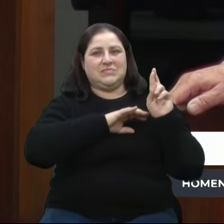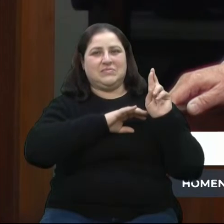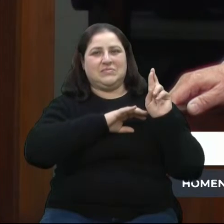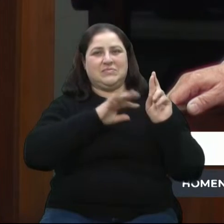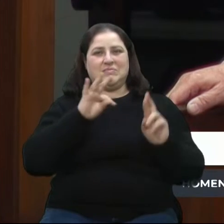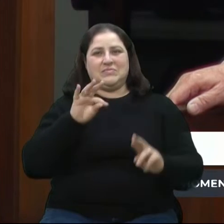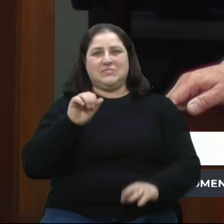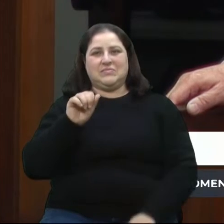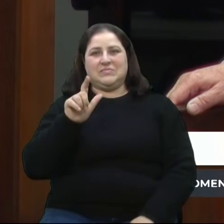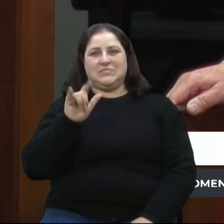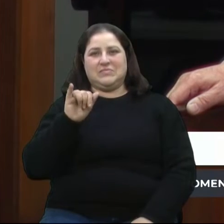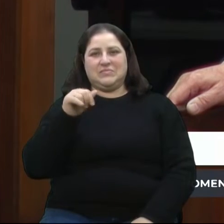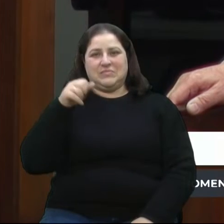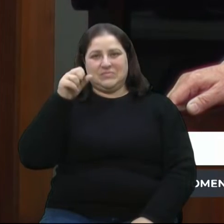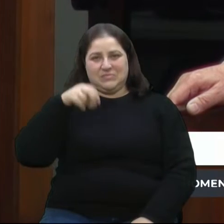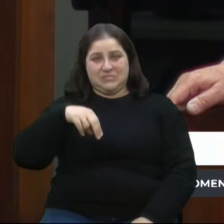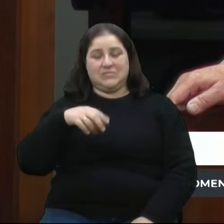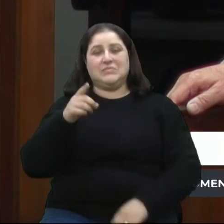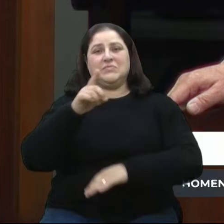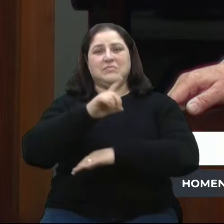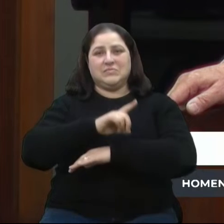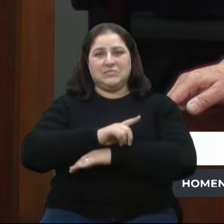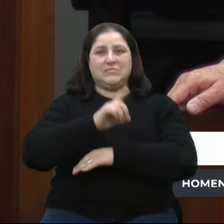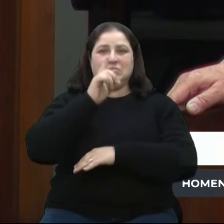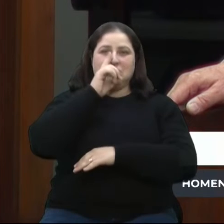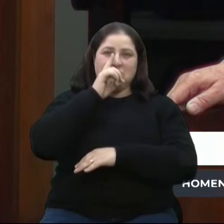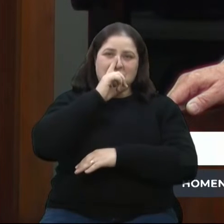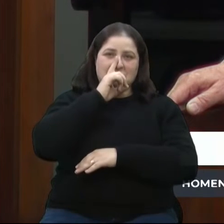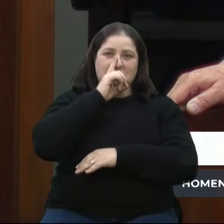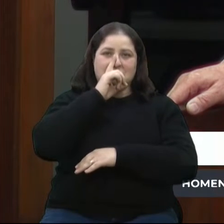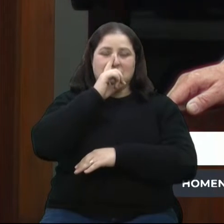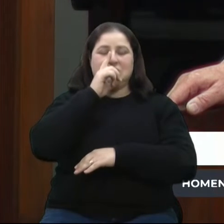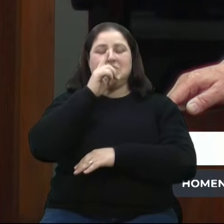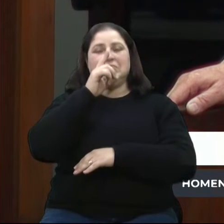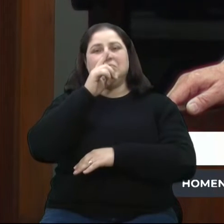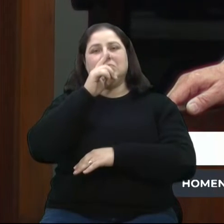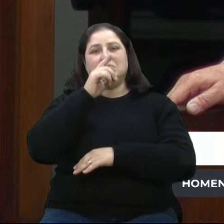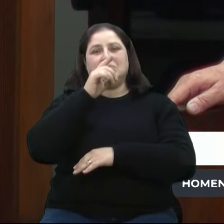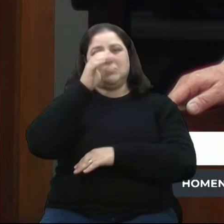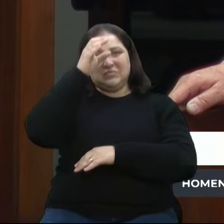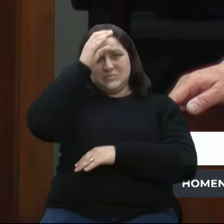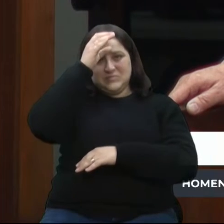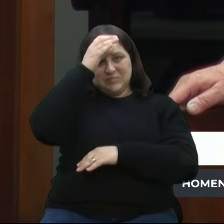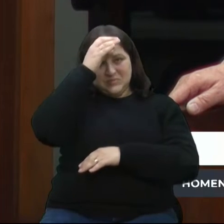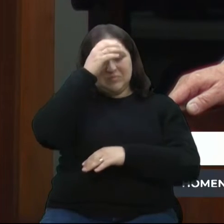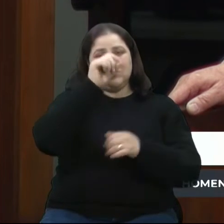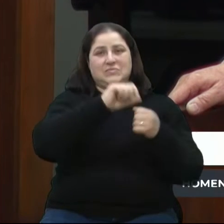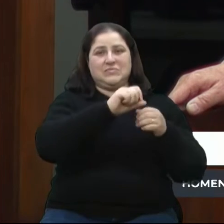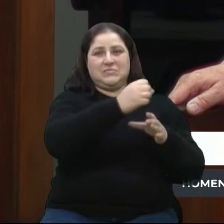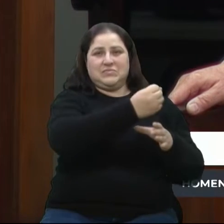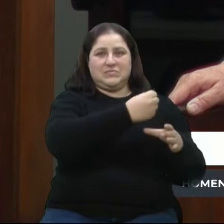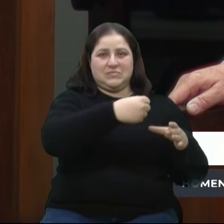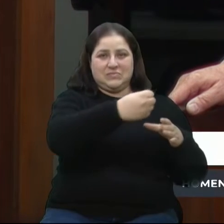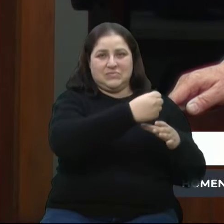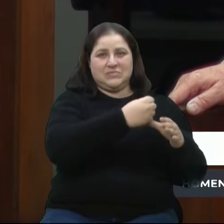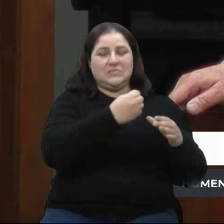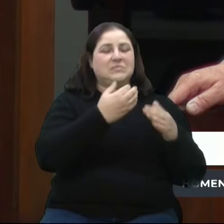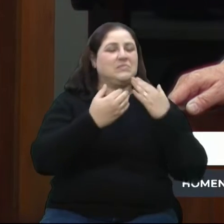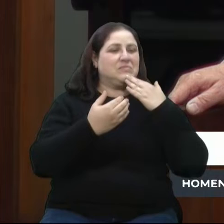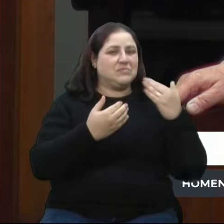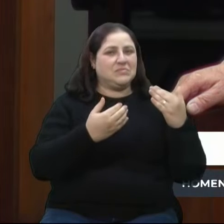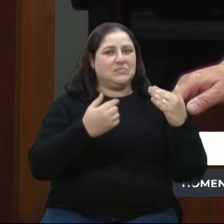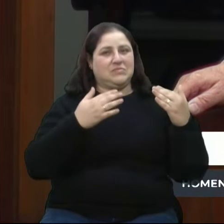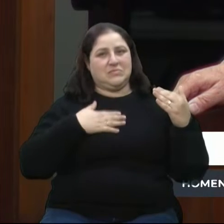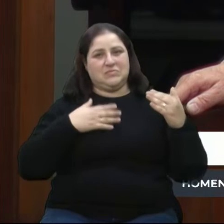mãe fazendo marmelada aqui em Vila Maria, eu ia passar as férias de verão, e ela pediu para mim e um primo meu para ir até uma vizinha distante